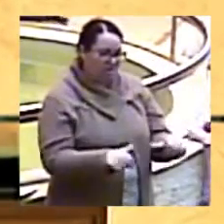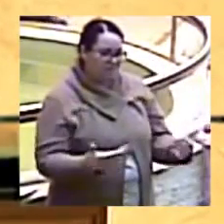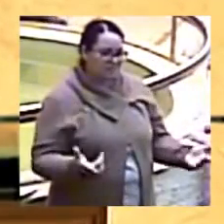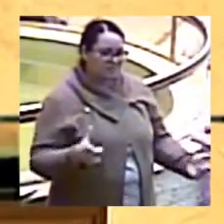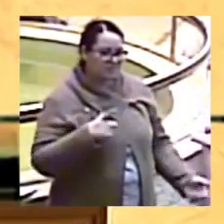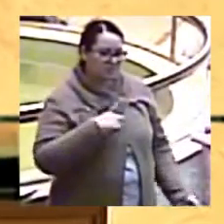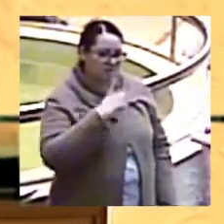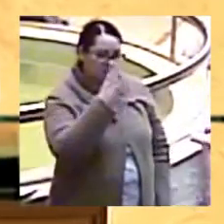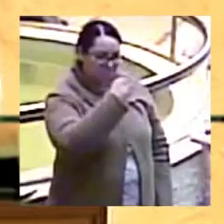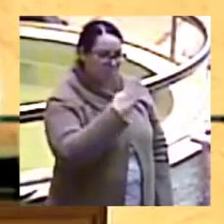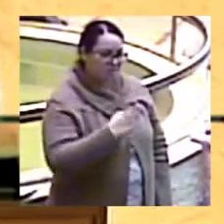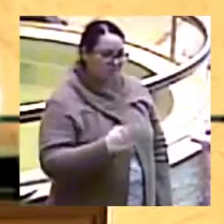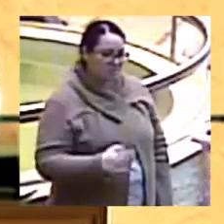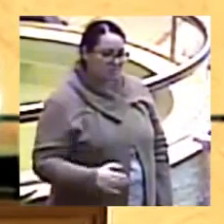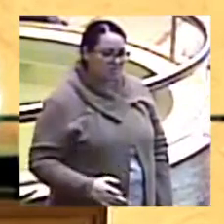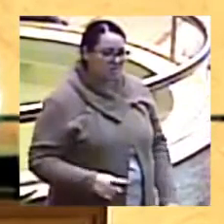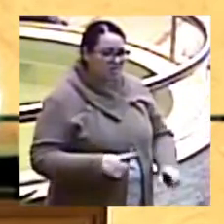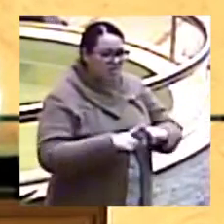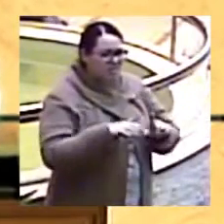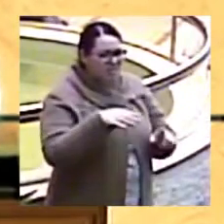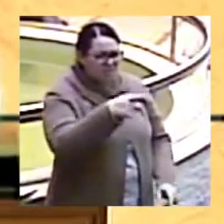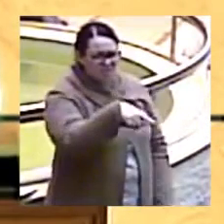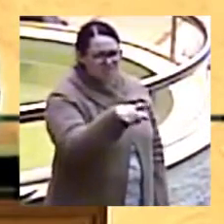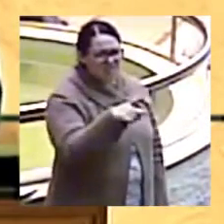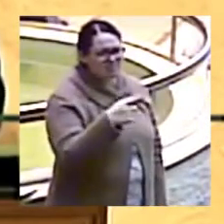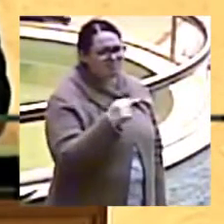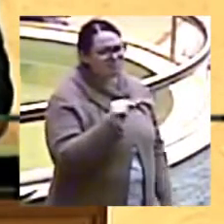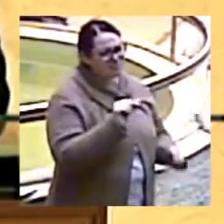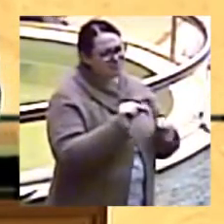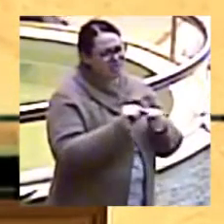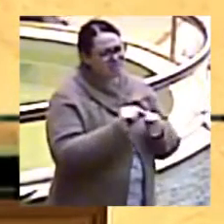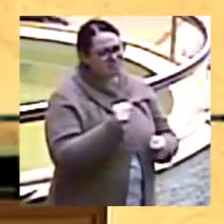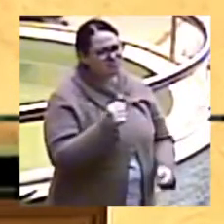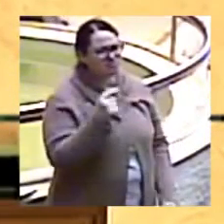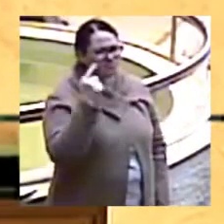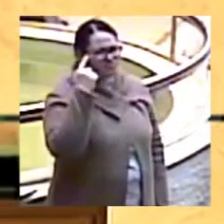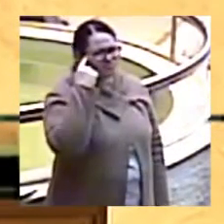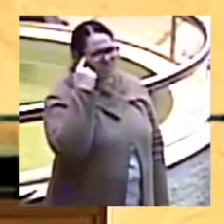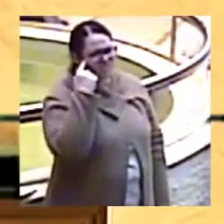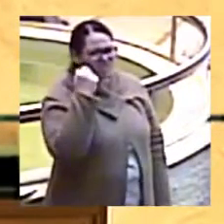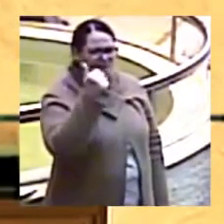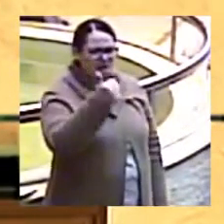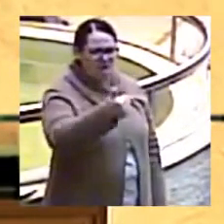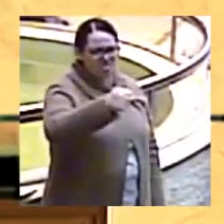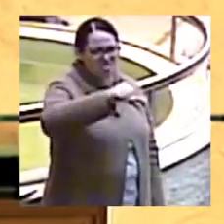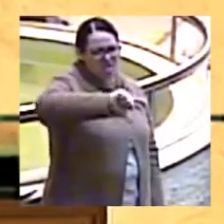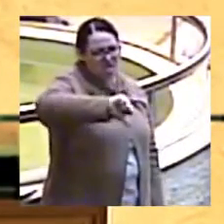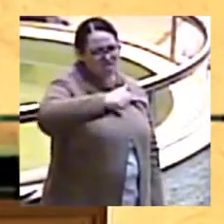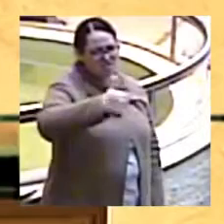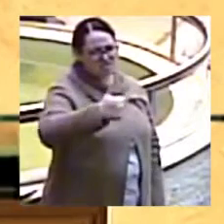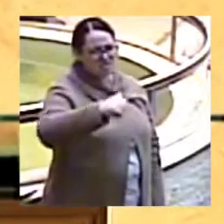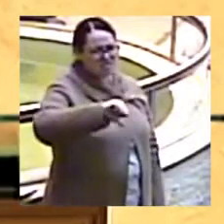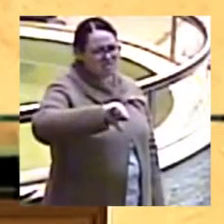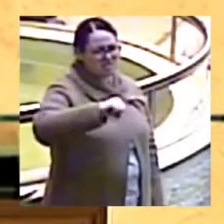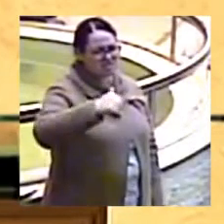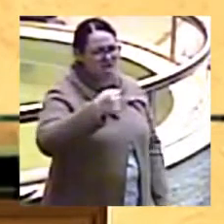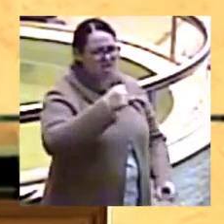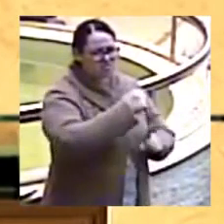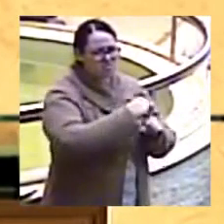Mas quando você faz uma análise da situação da nossa sociedade,